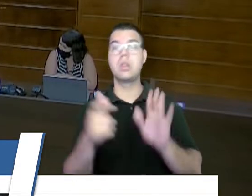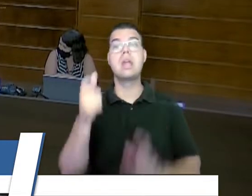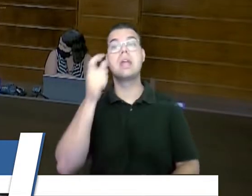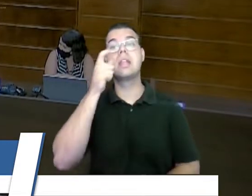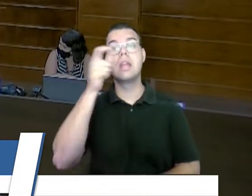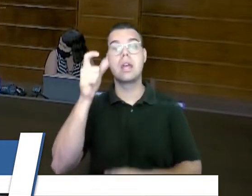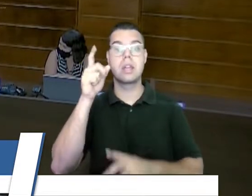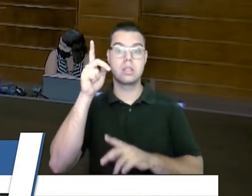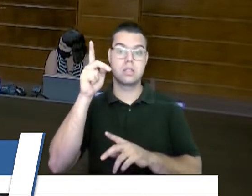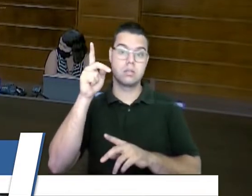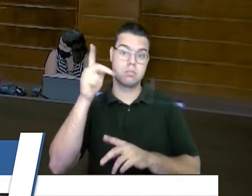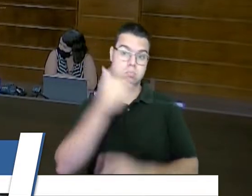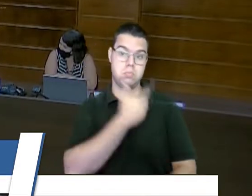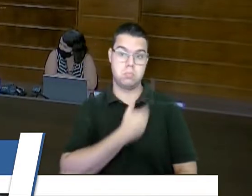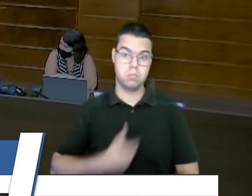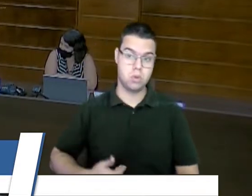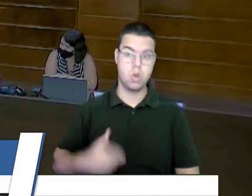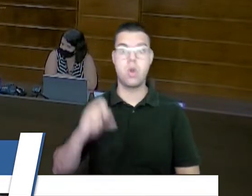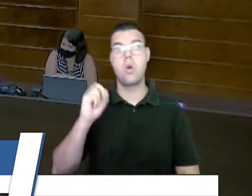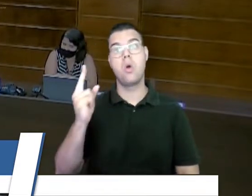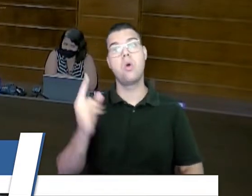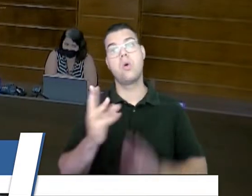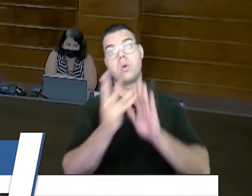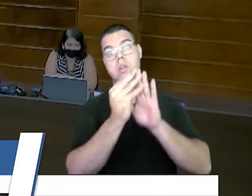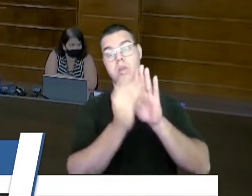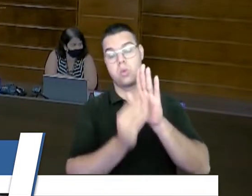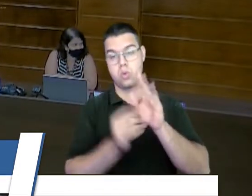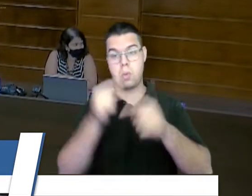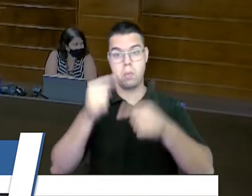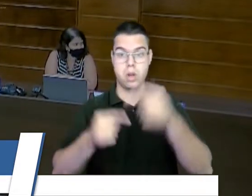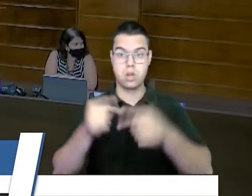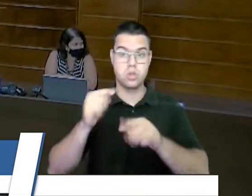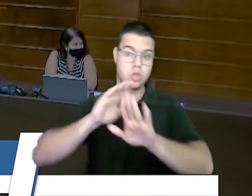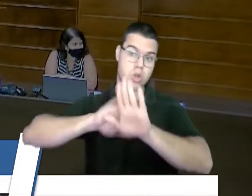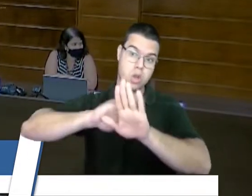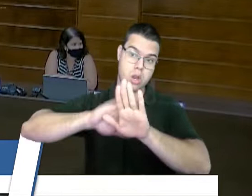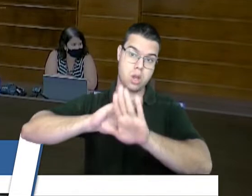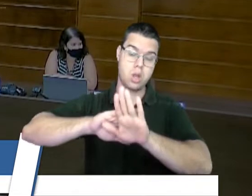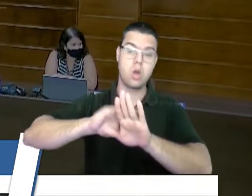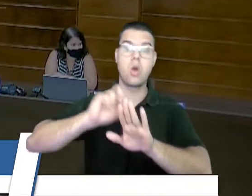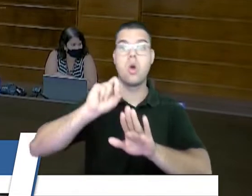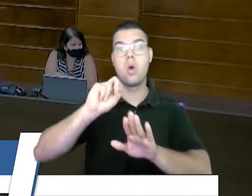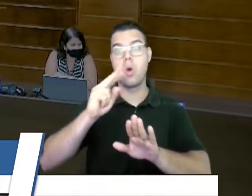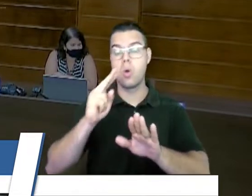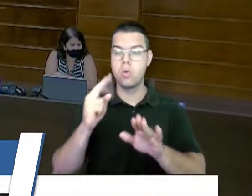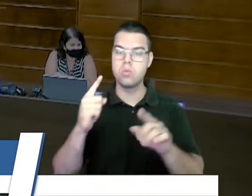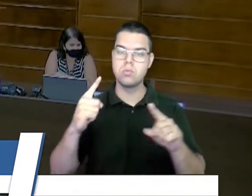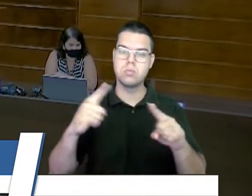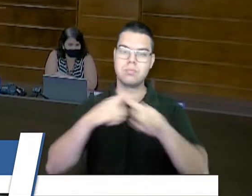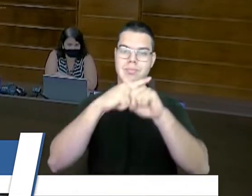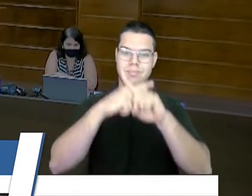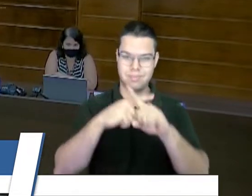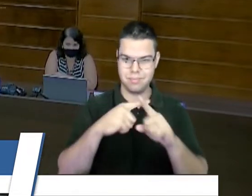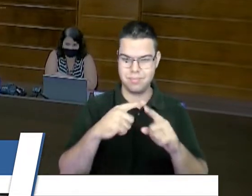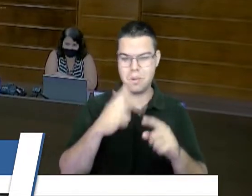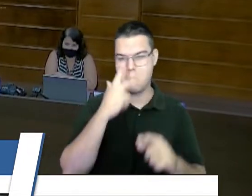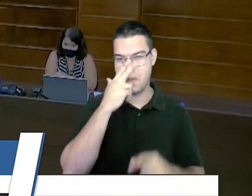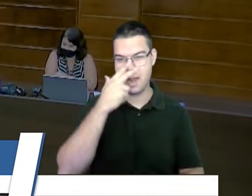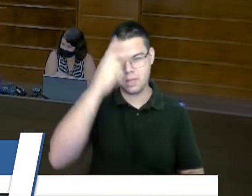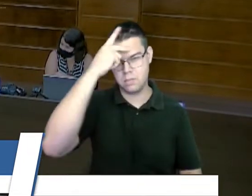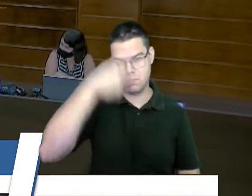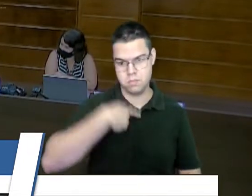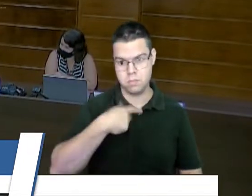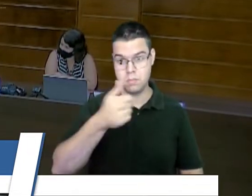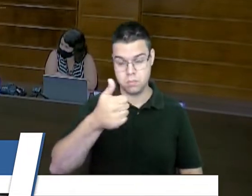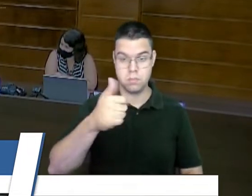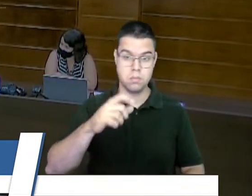ou com conteúdo político e ideológico ou versarem sobre questões exclusivamente pessoais. Sendo assim, sua fala é de